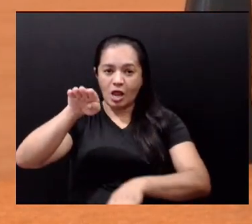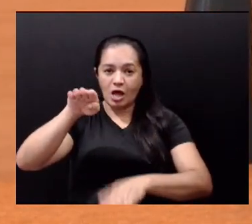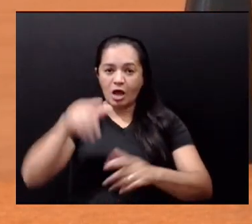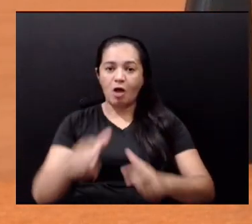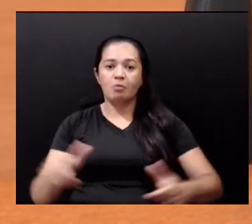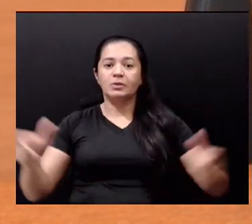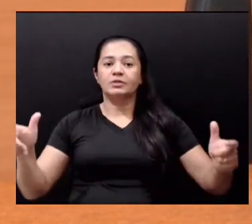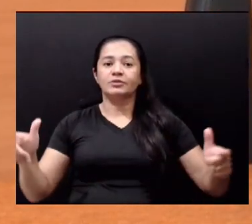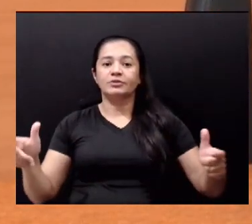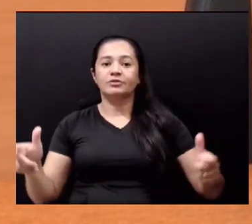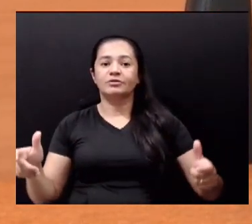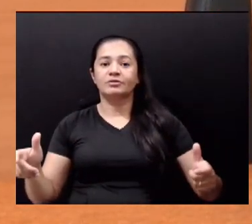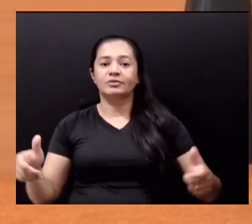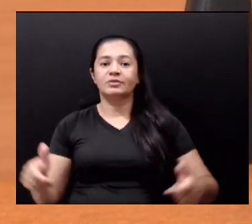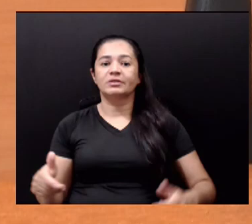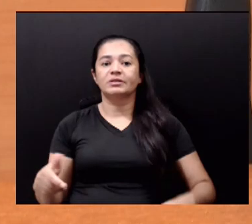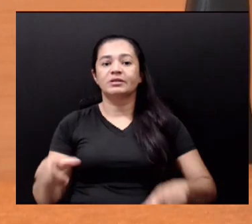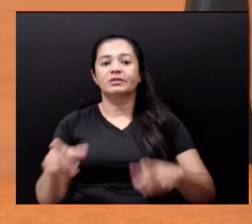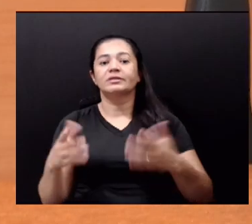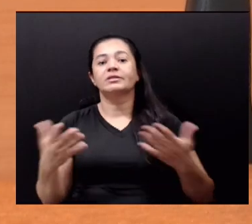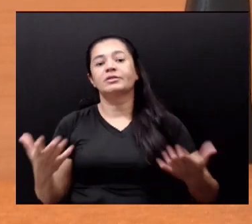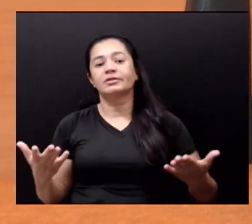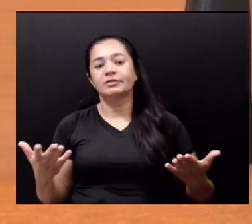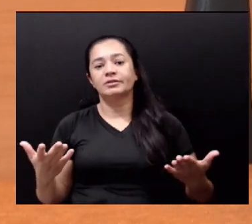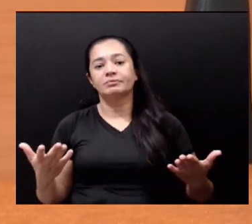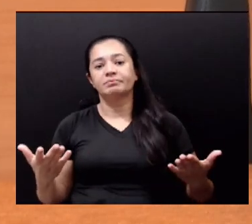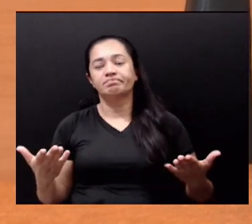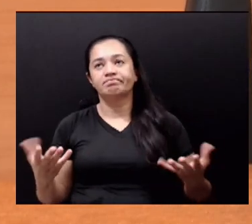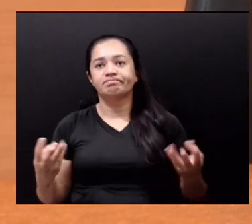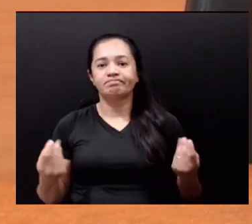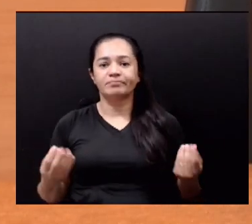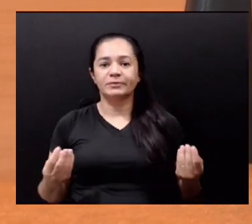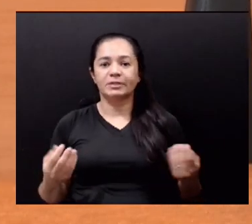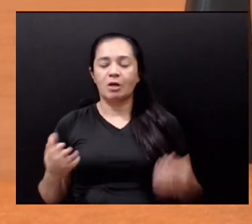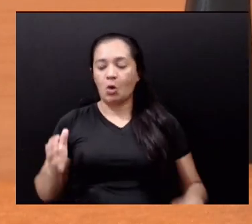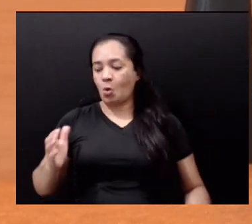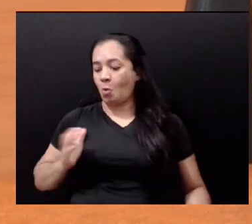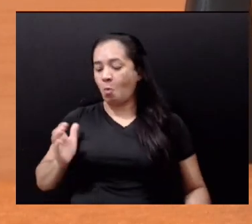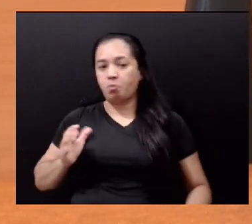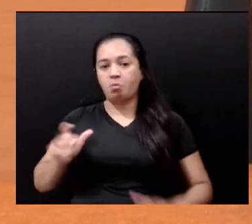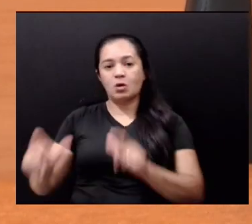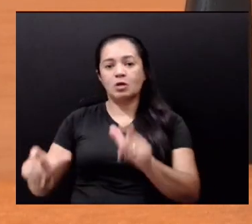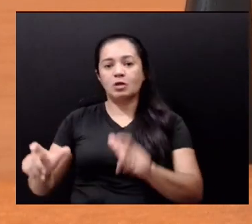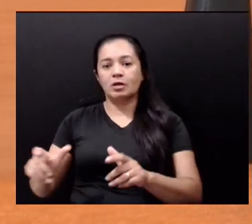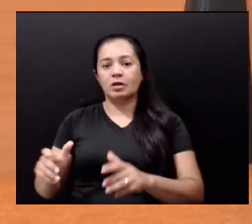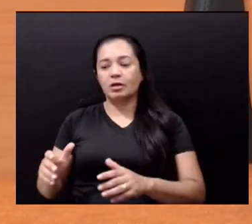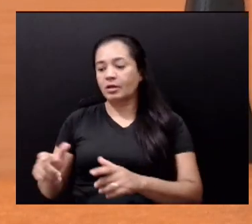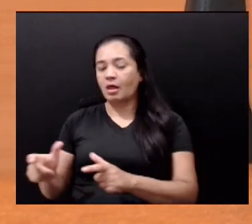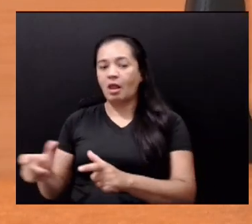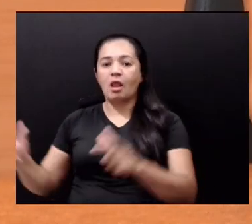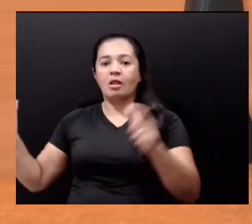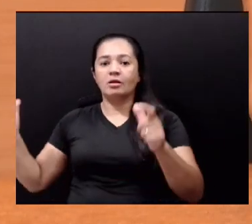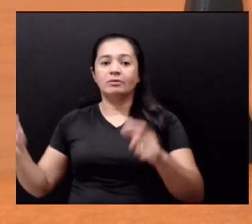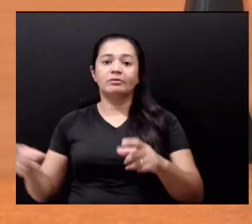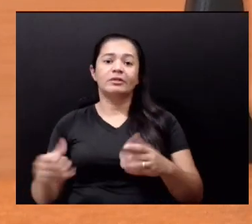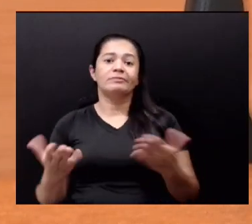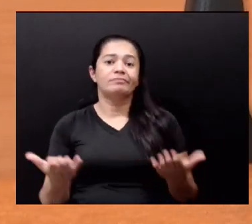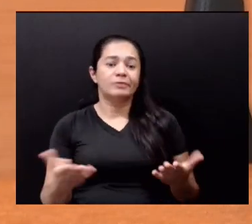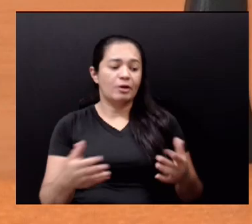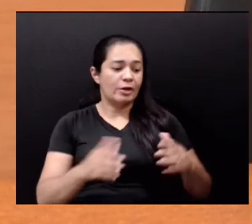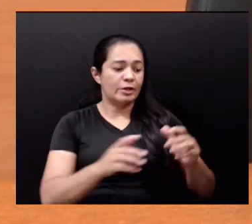outra face dessa aumento, né, da riqueza dos bilionários é o aumento da pobreza em vários países do